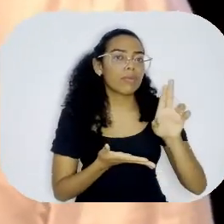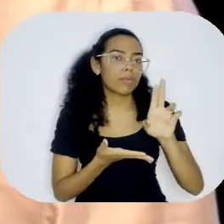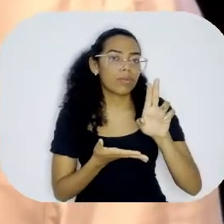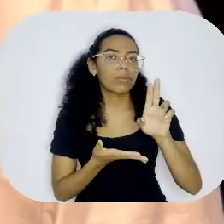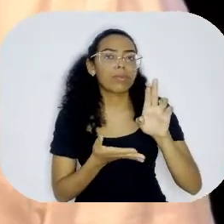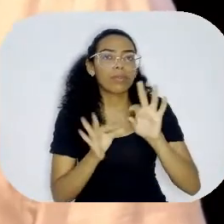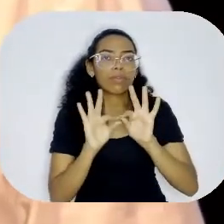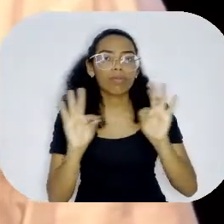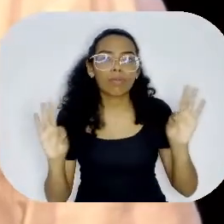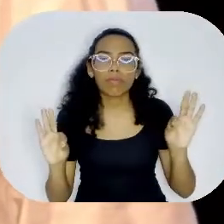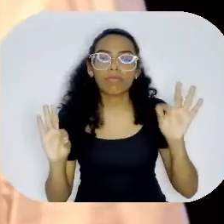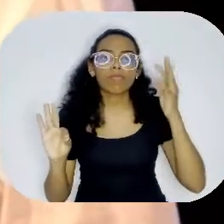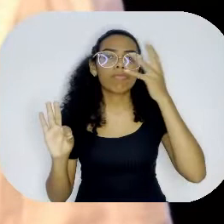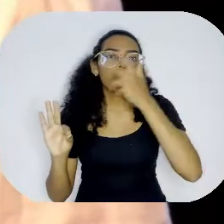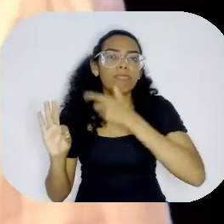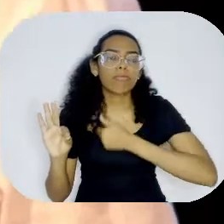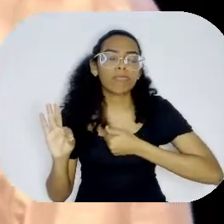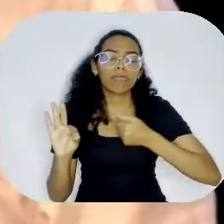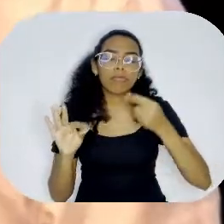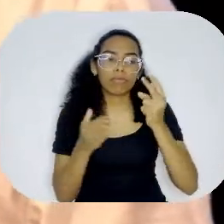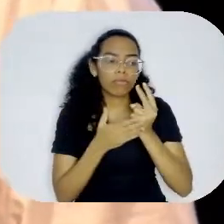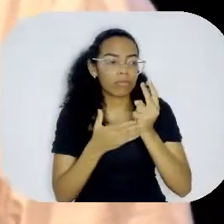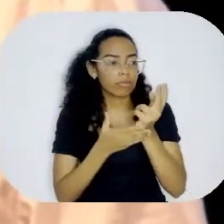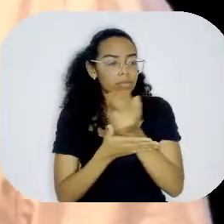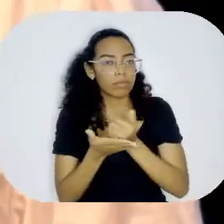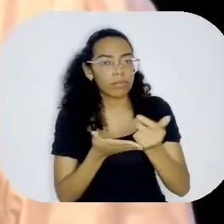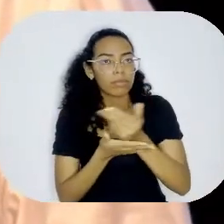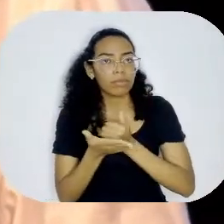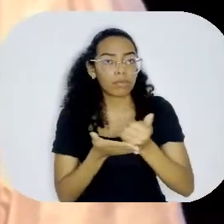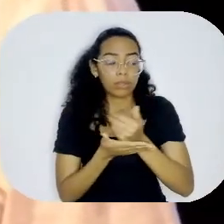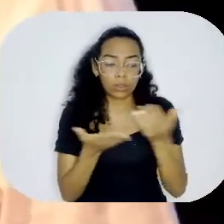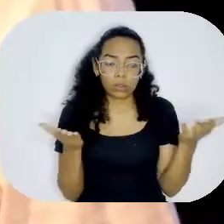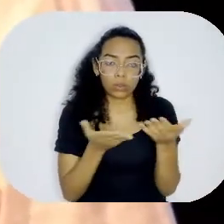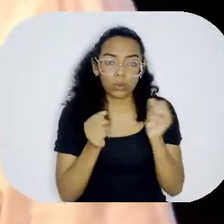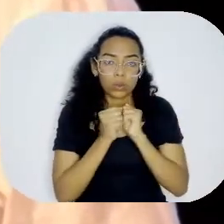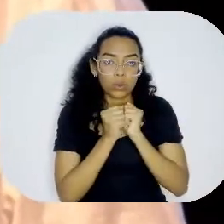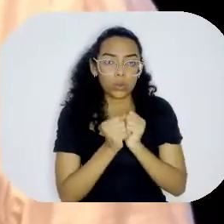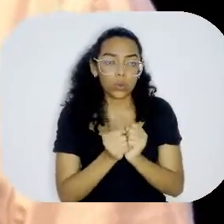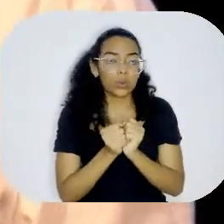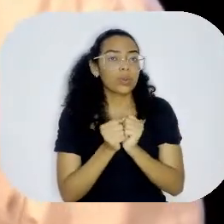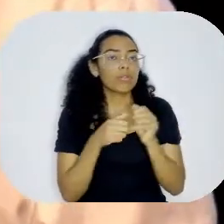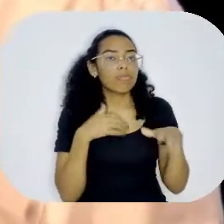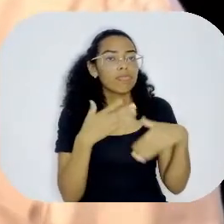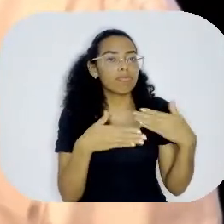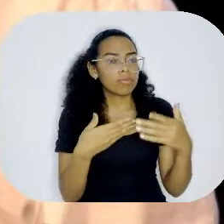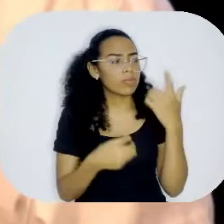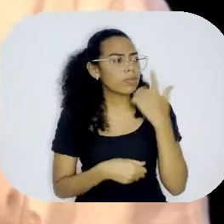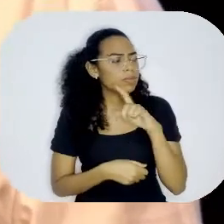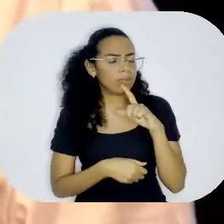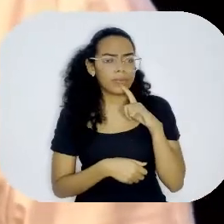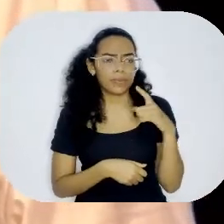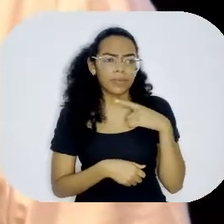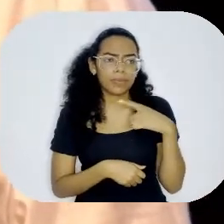livro, uma frase, sempre uns versos e um desenho, verso e desenho. E nós estivemos juntos agora, junto de uma premiação, batalhando por uma